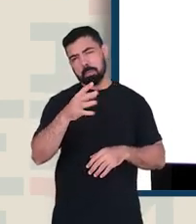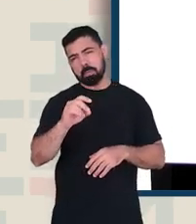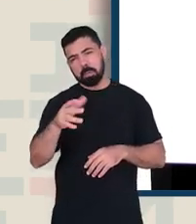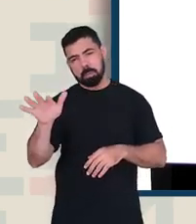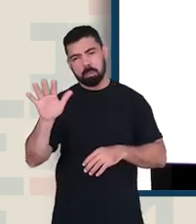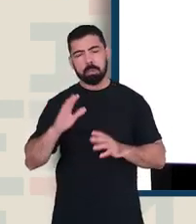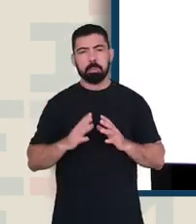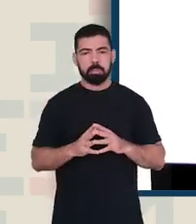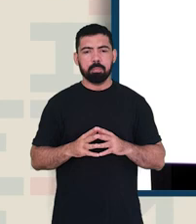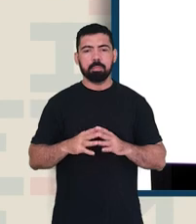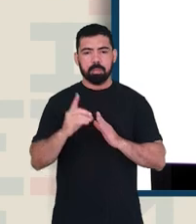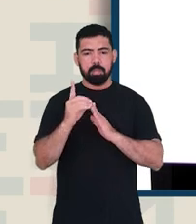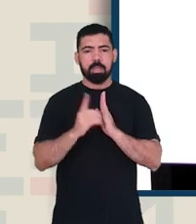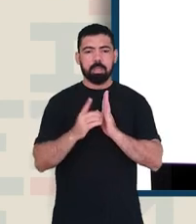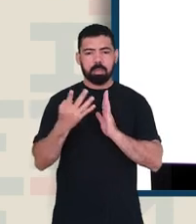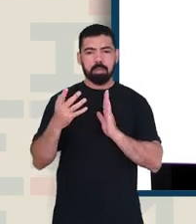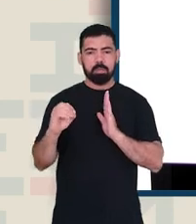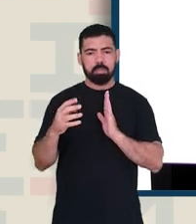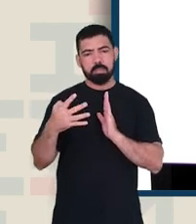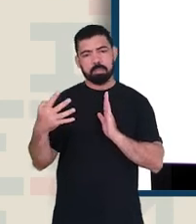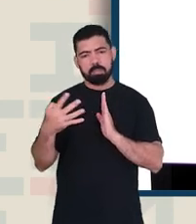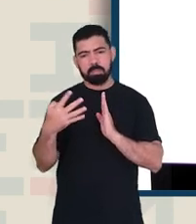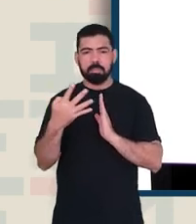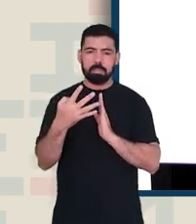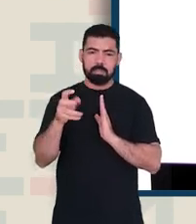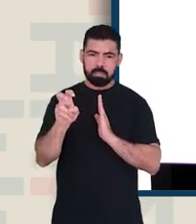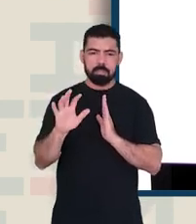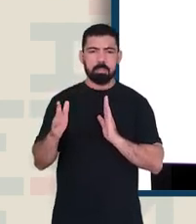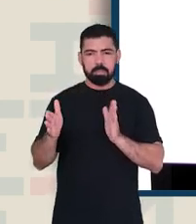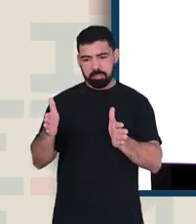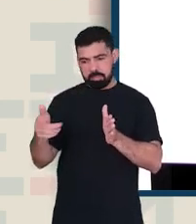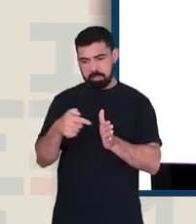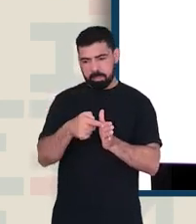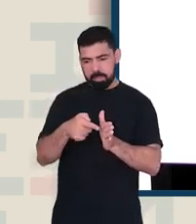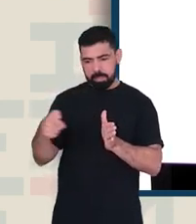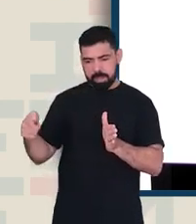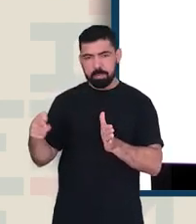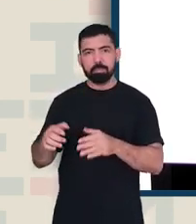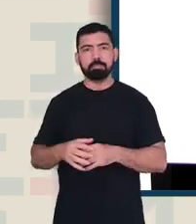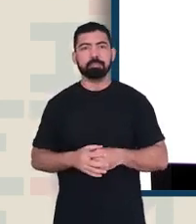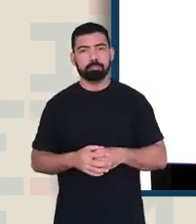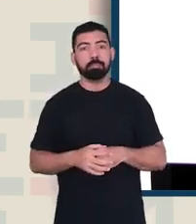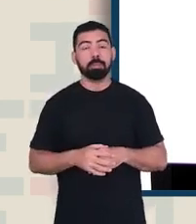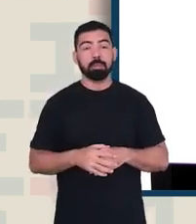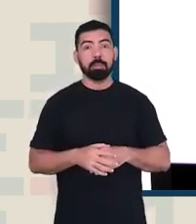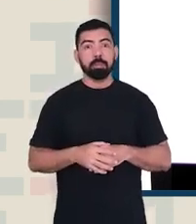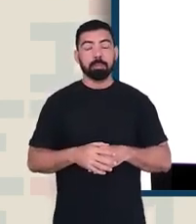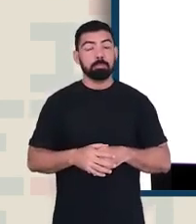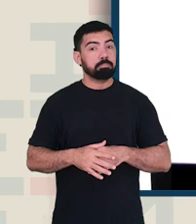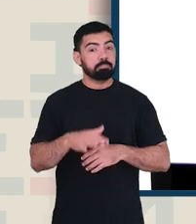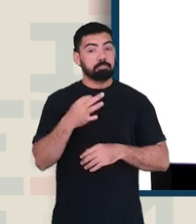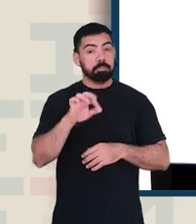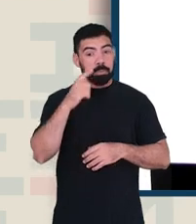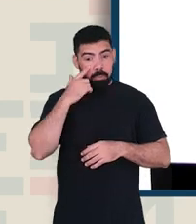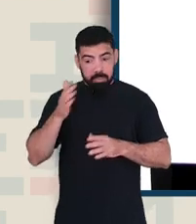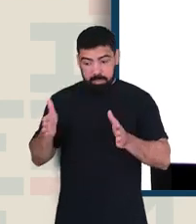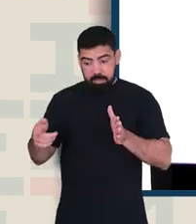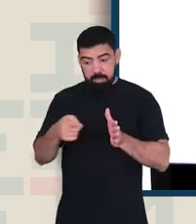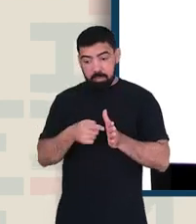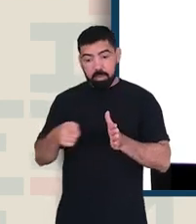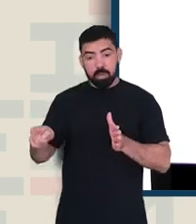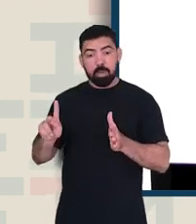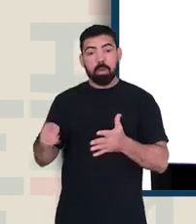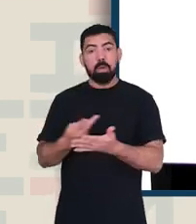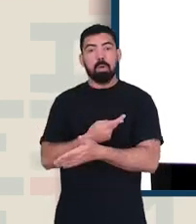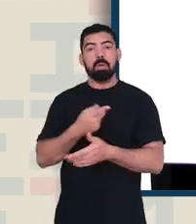na década de 40. E termina em 44, 45, 46, alguma coisa assim. Certo? Nesse período